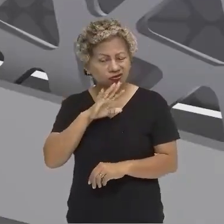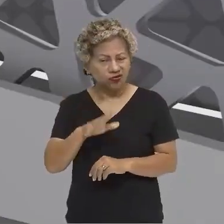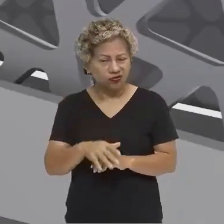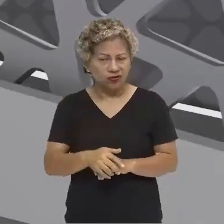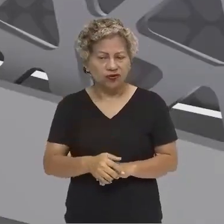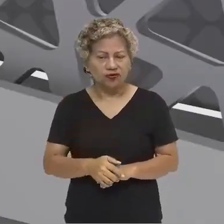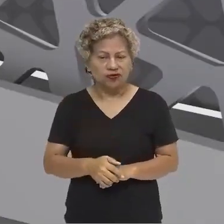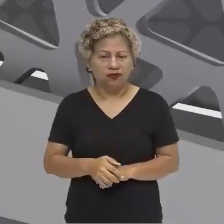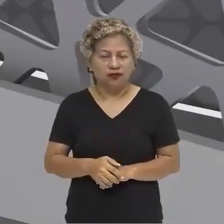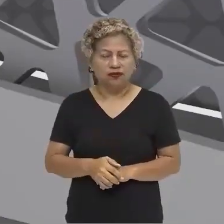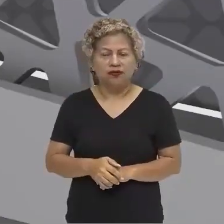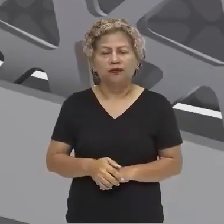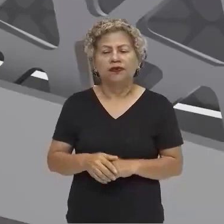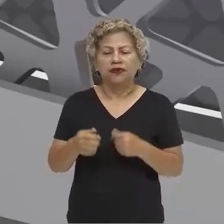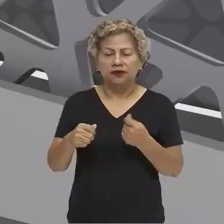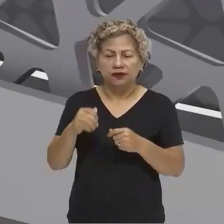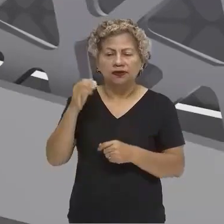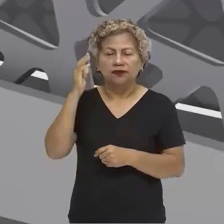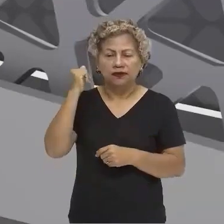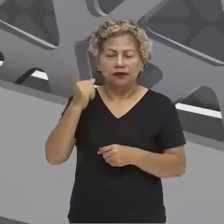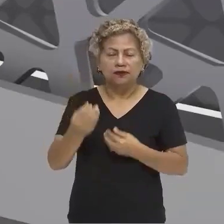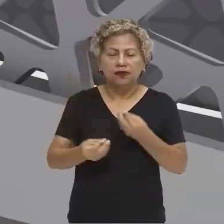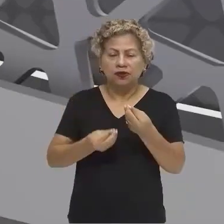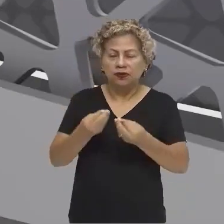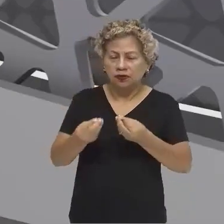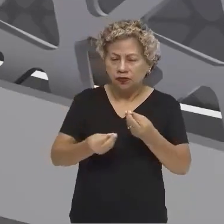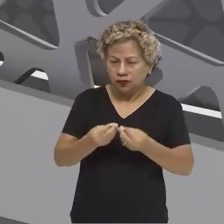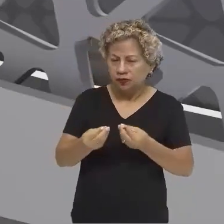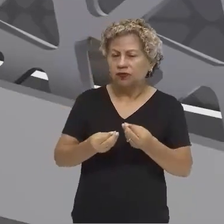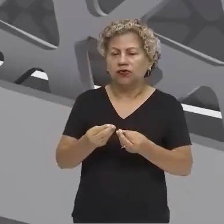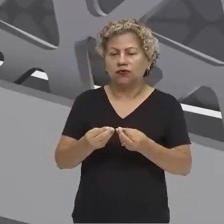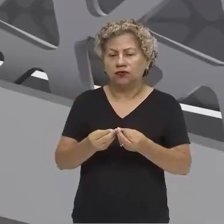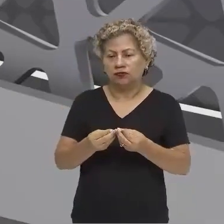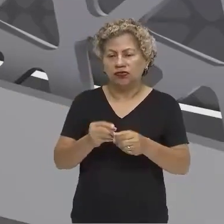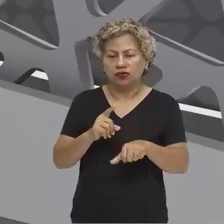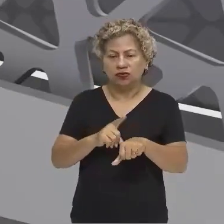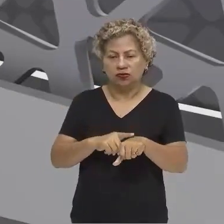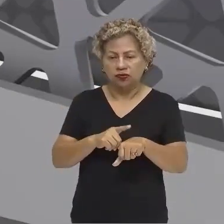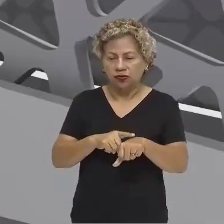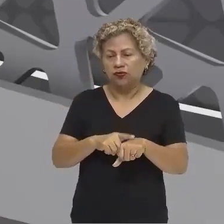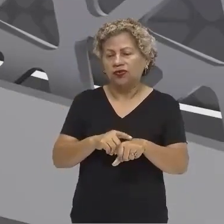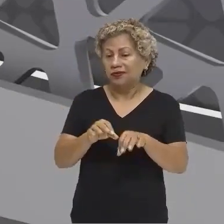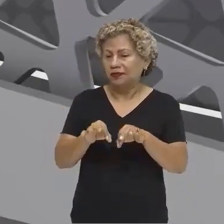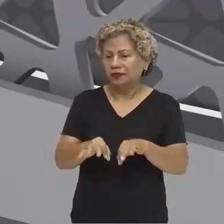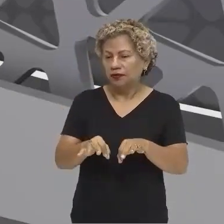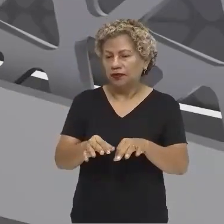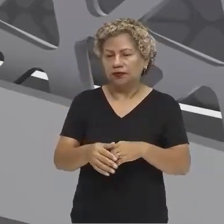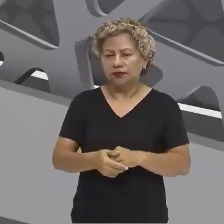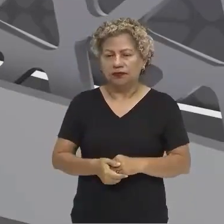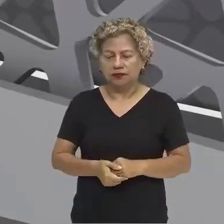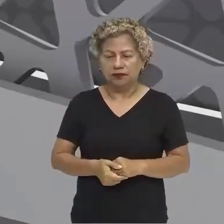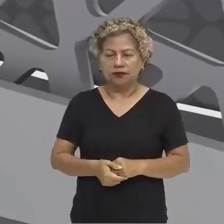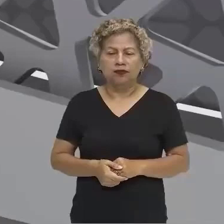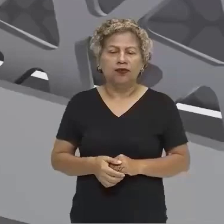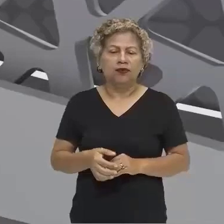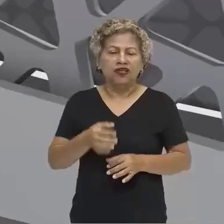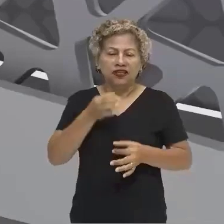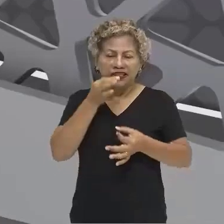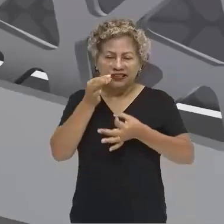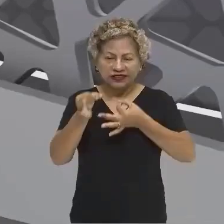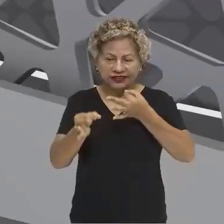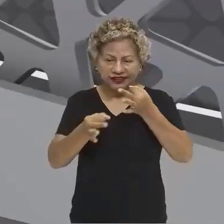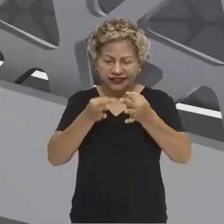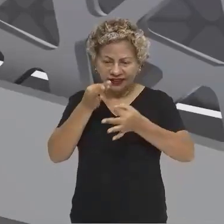temos que saber também contornar. E isso, as críticas vai acabar fazendo com que a gente